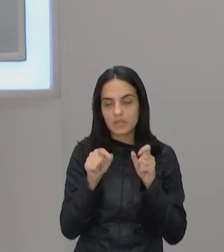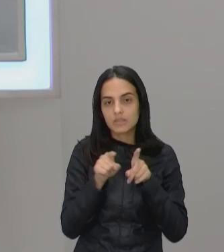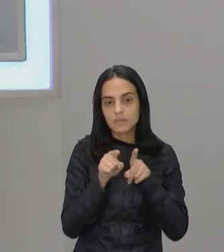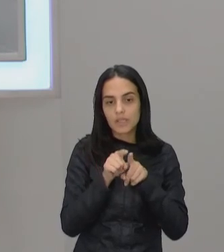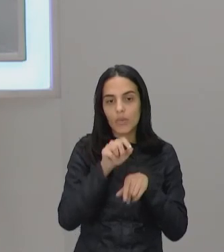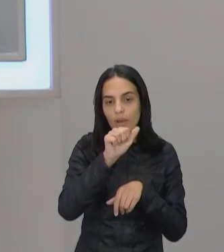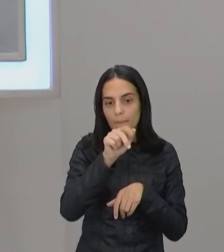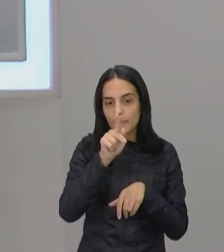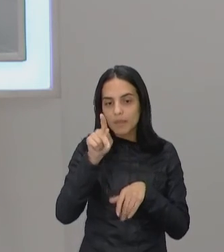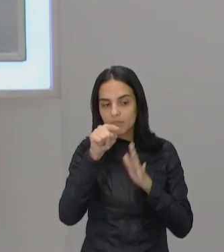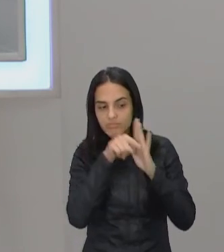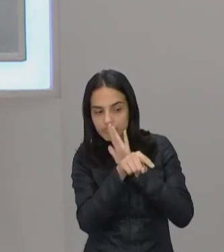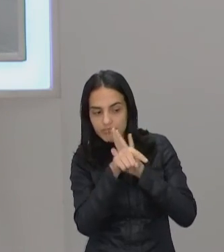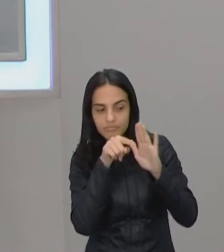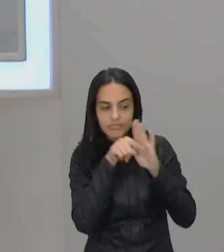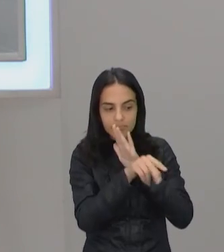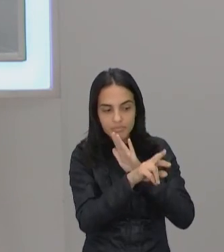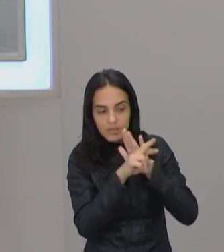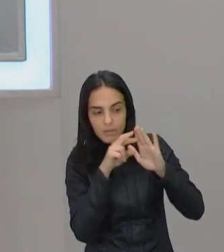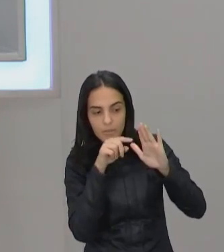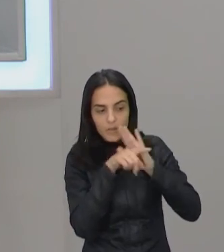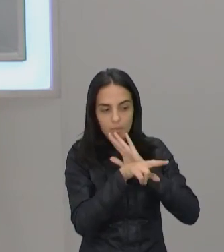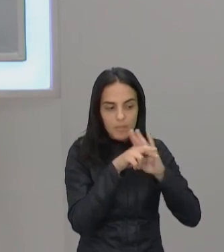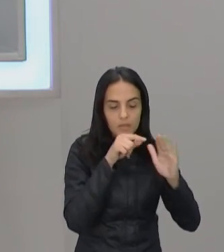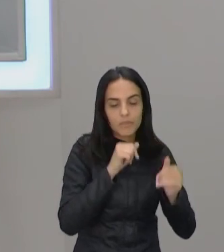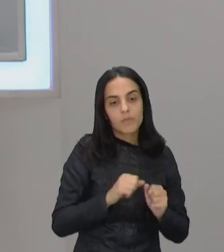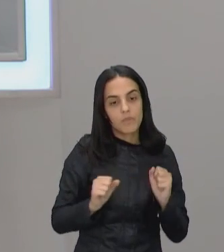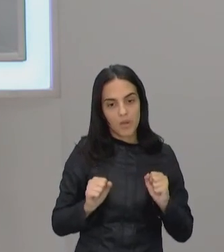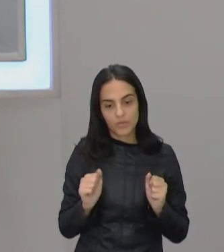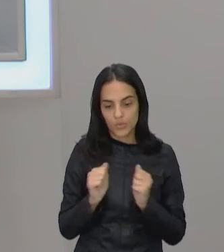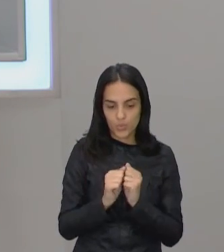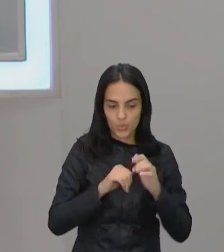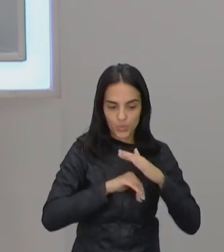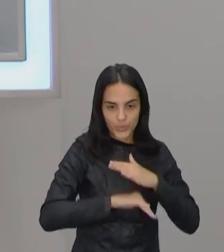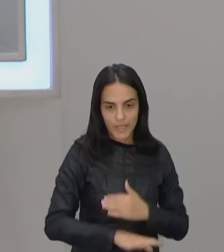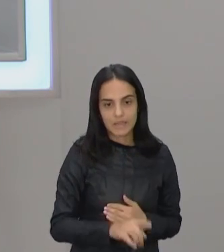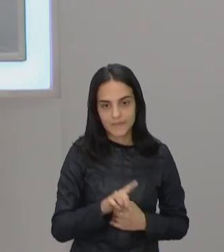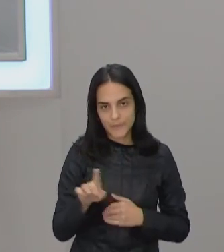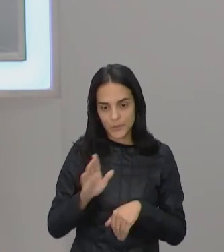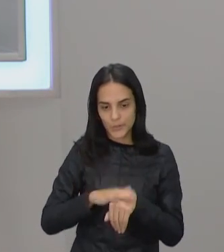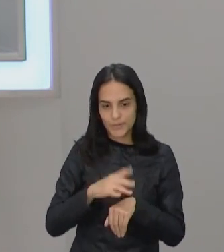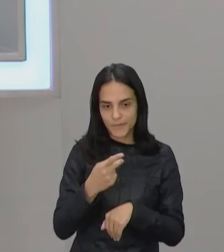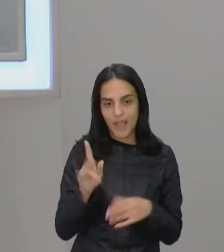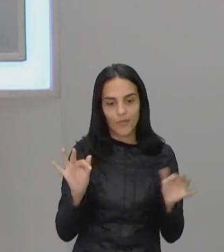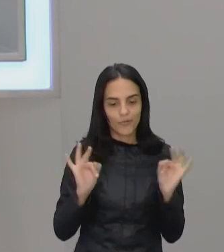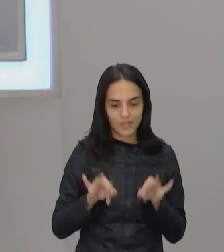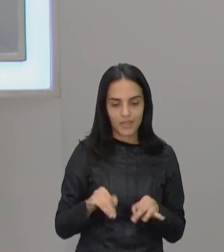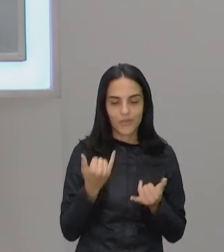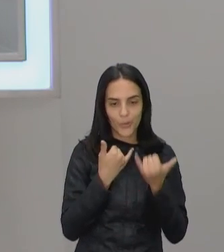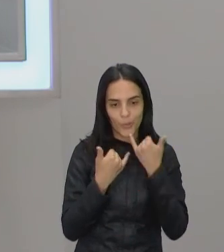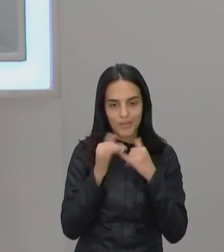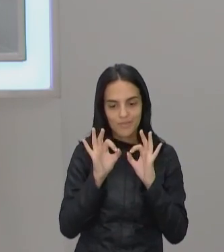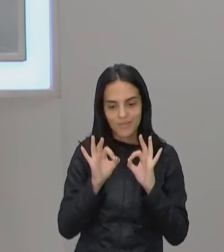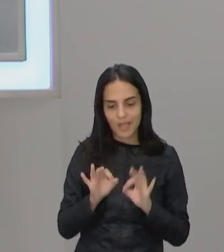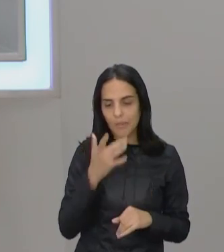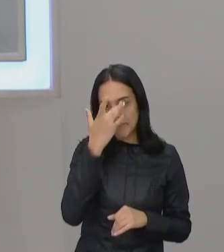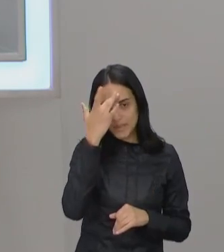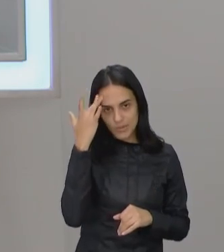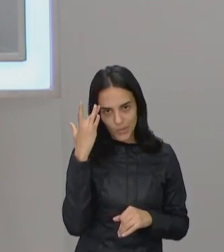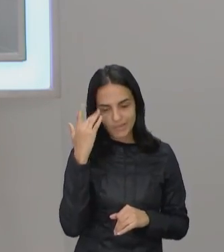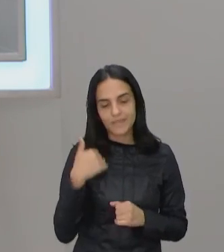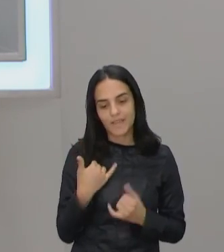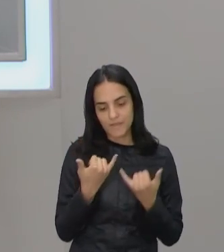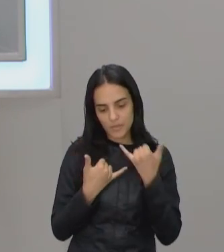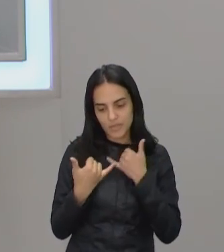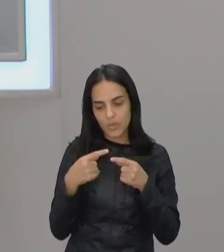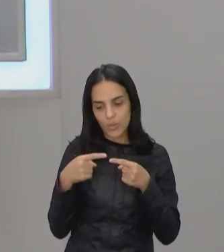um quiz de perguntas, né? Com esses dados obtidos. E no final você deu uma informação para a pessoa. Porque a informação é